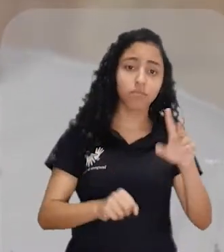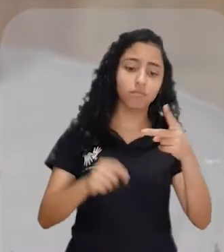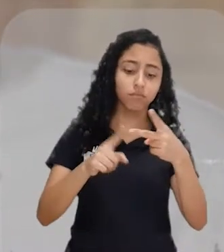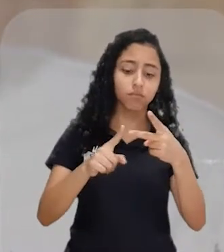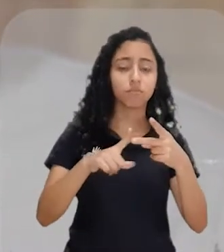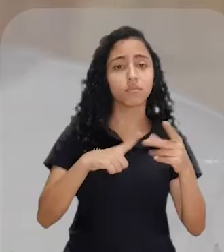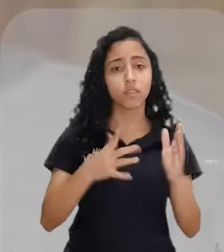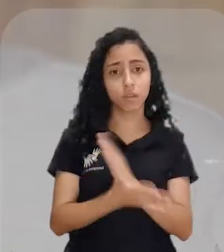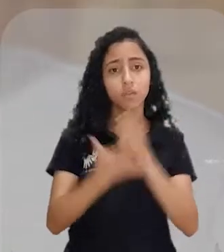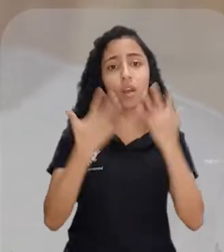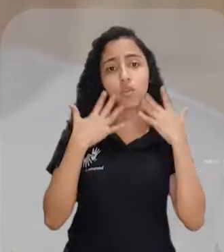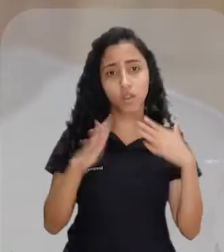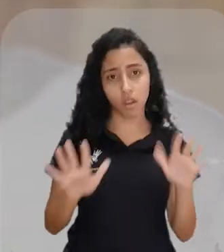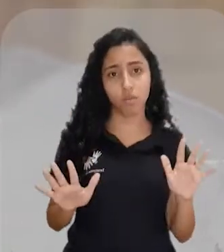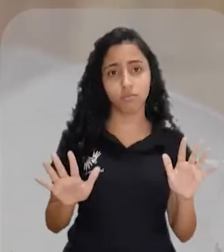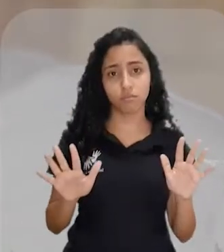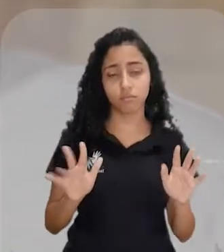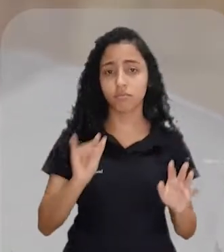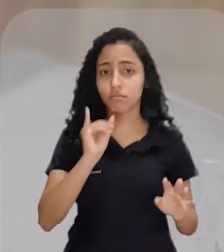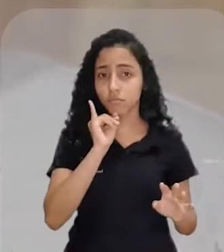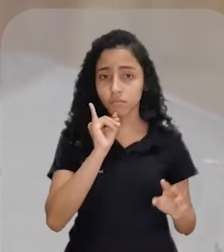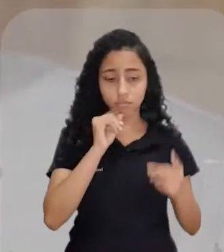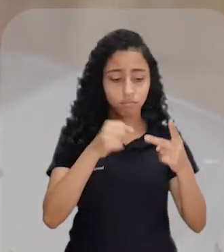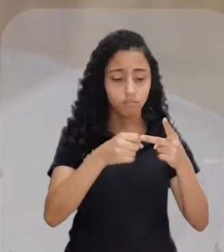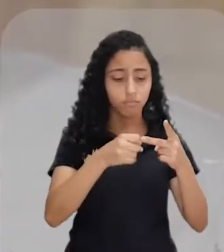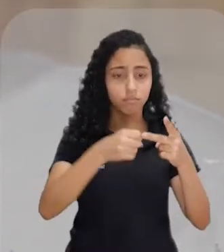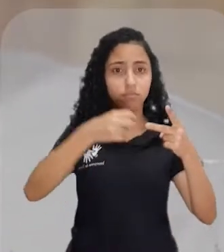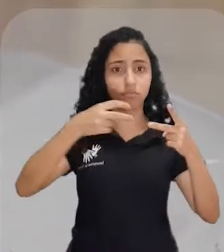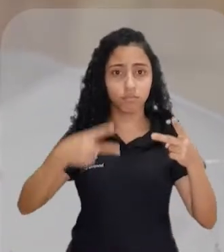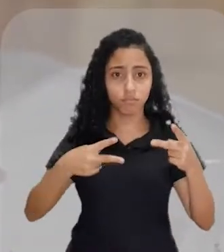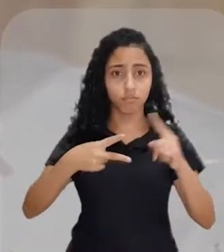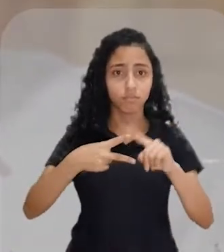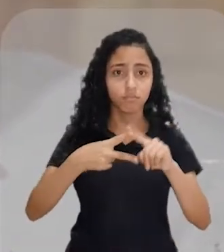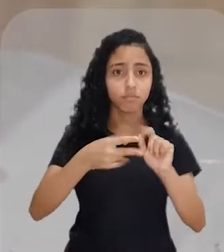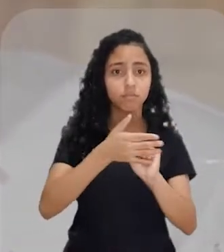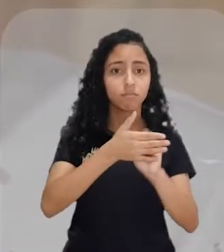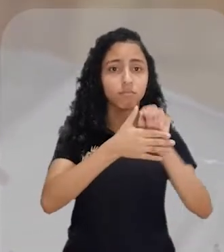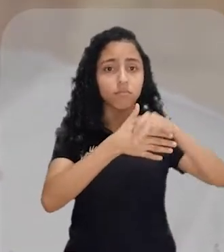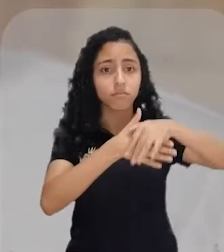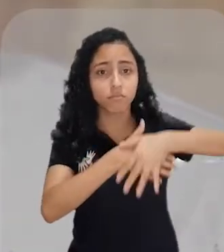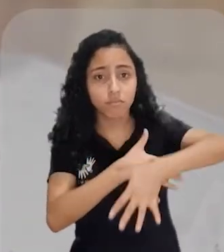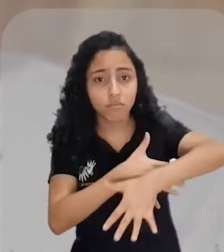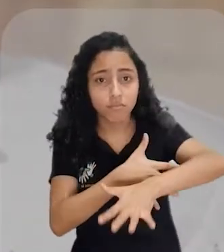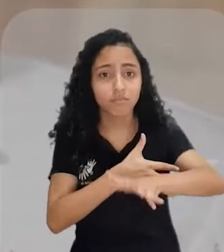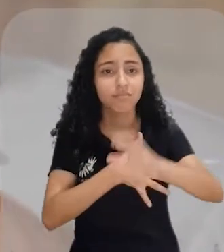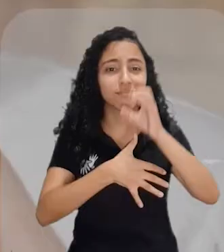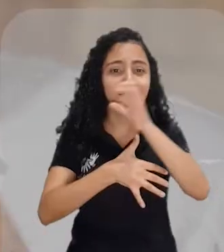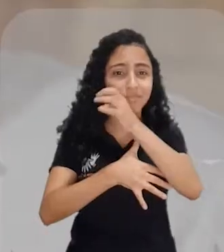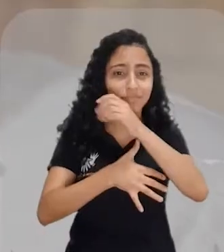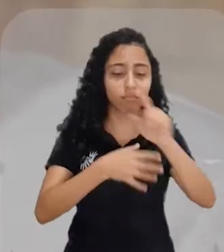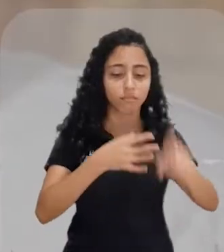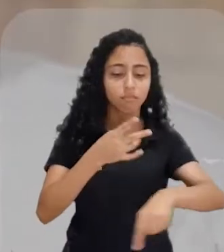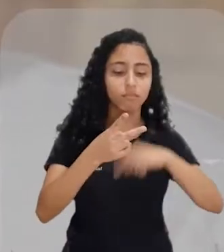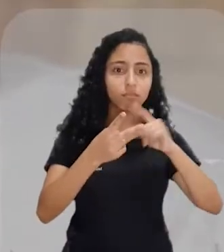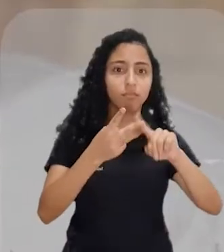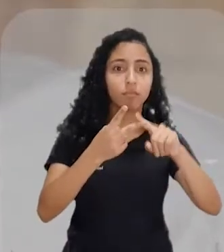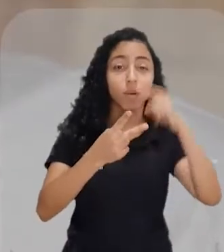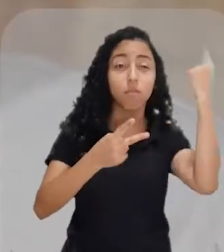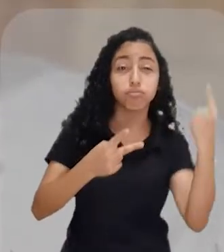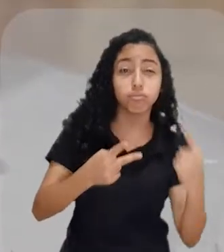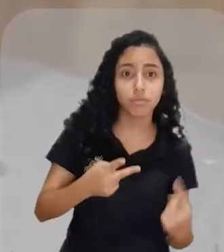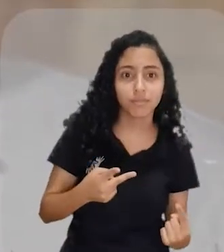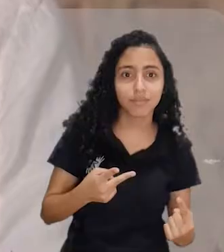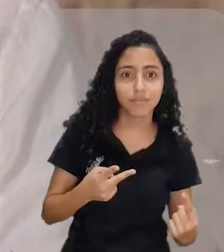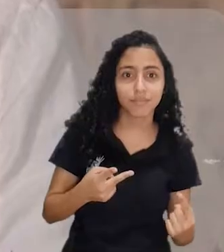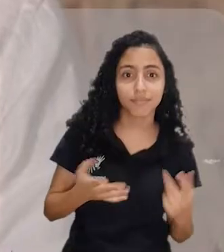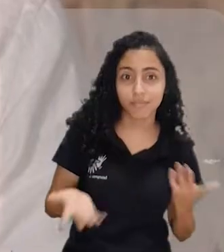perturbação antrópicas, mas a gente tem também eventos de perturbação natural. Vou dar o exemplo aqui, vulcões,